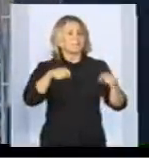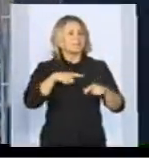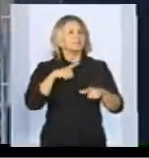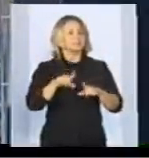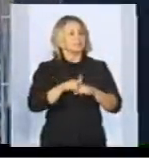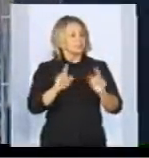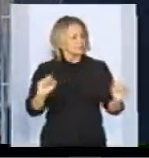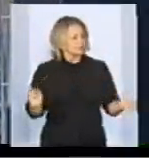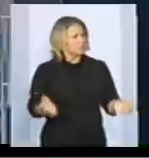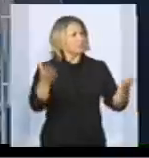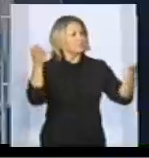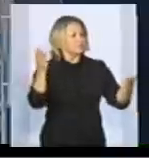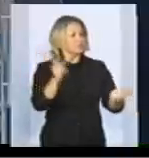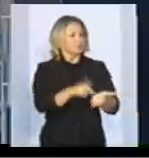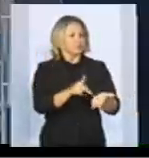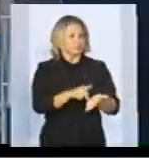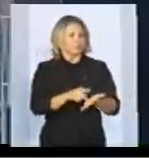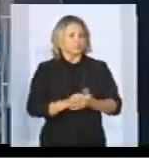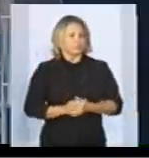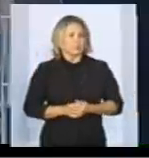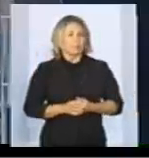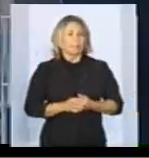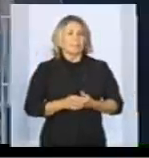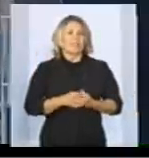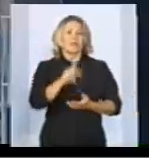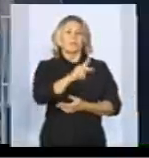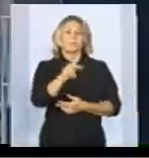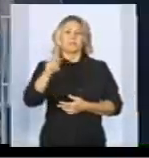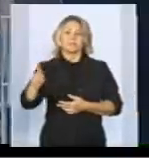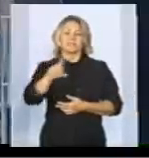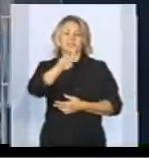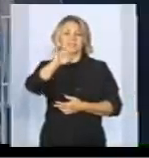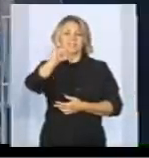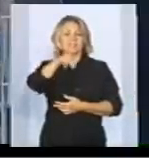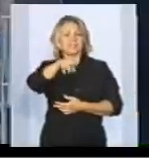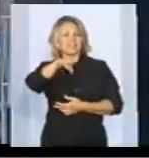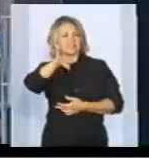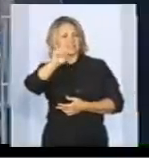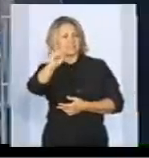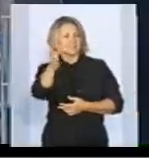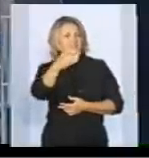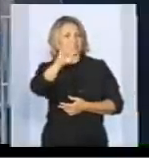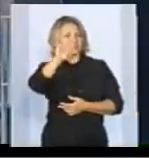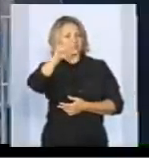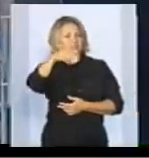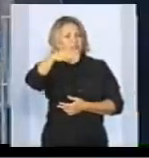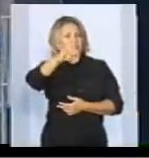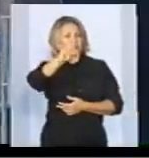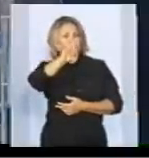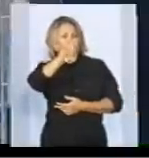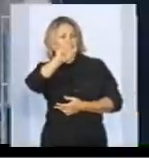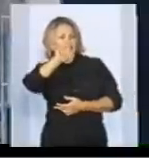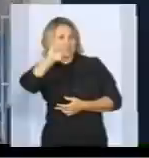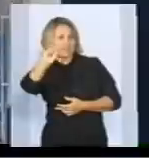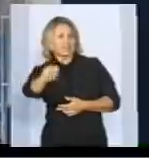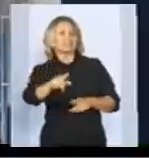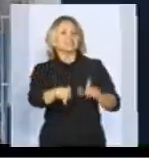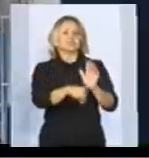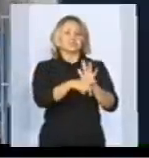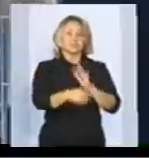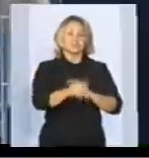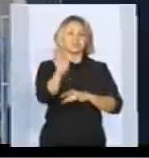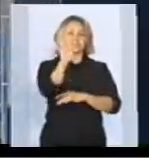ser enfrentada o professor Denis de mora Doutor em comunicação e cultura pela Universidade Federal do Rio de